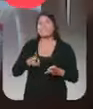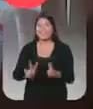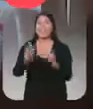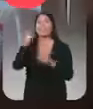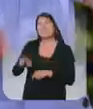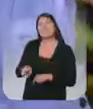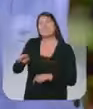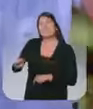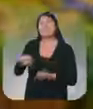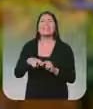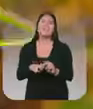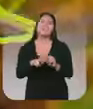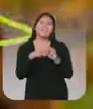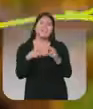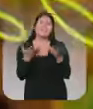trabalho pra lá.